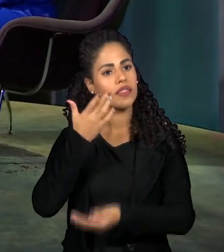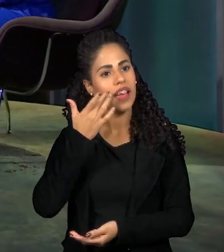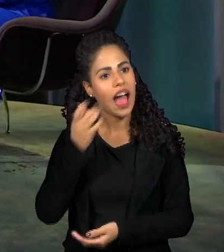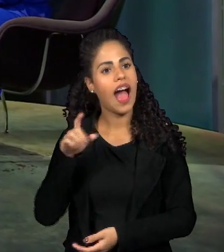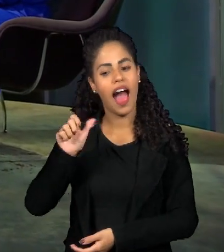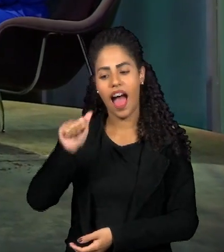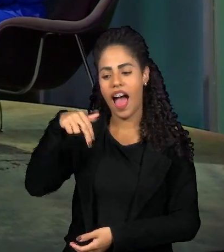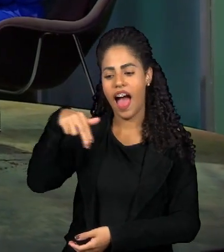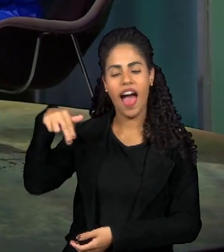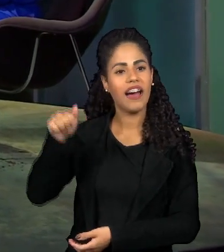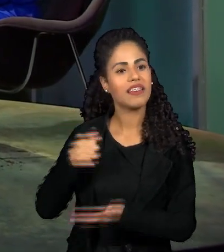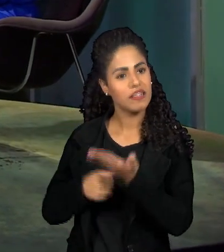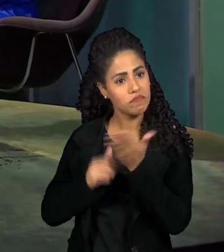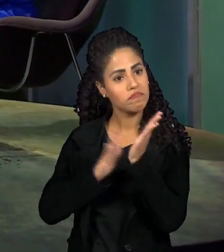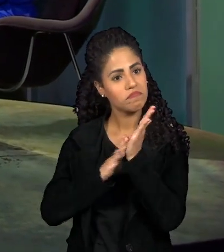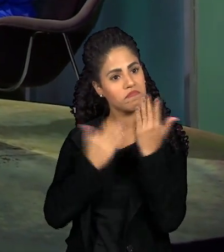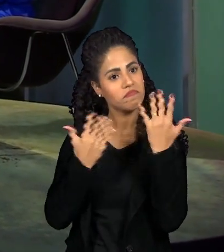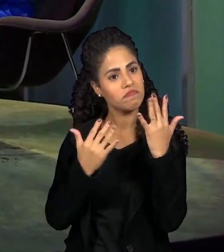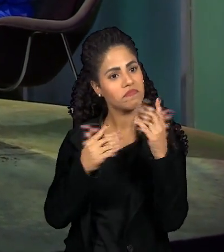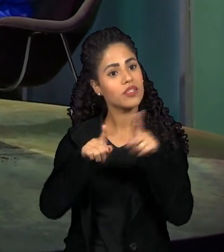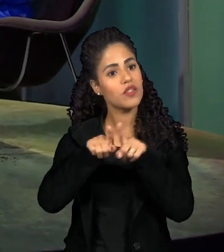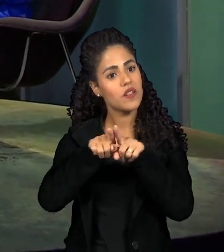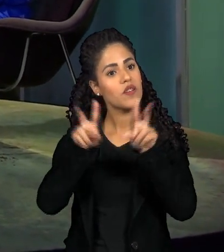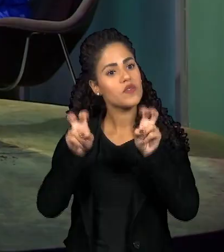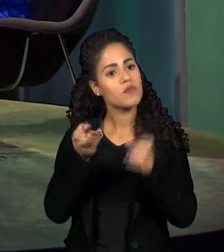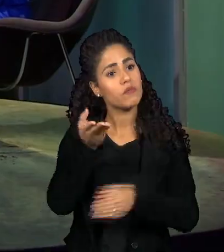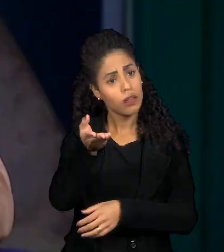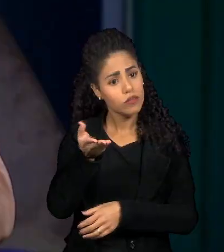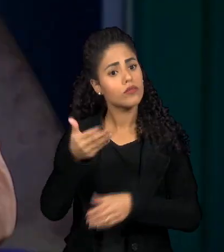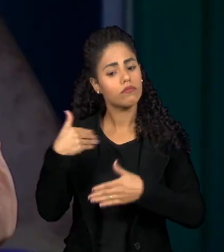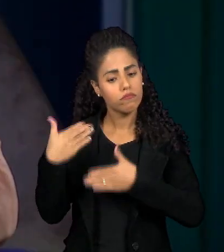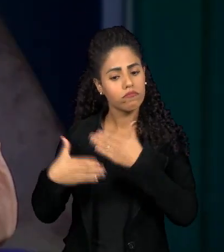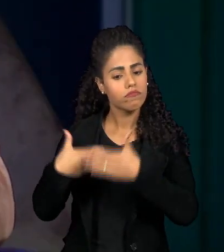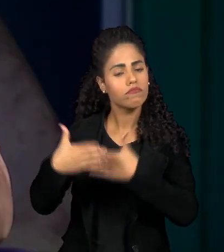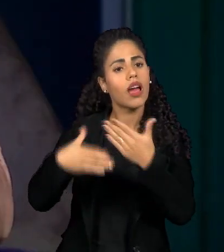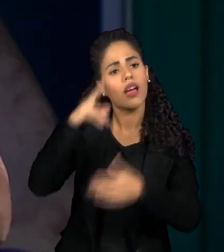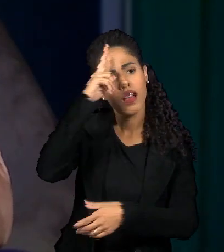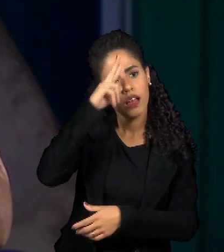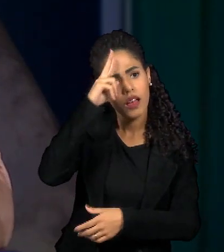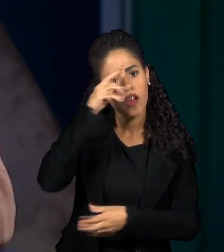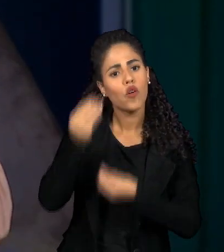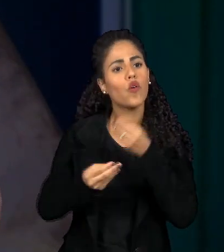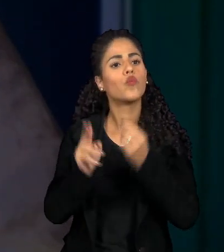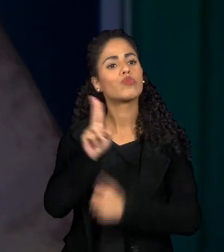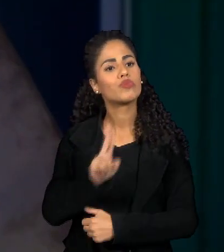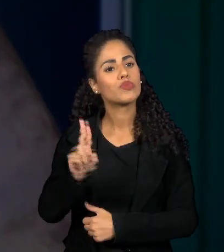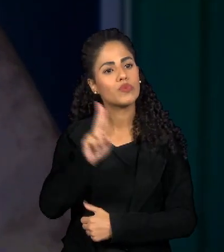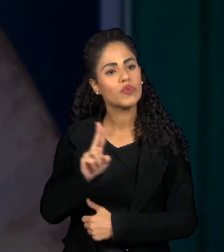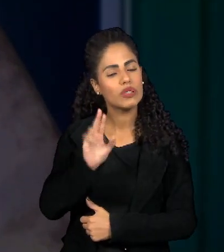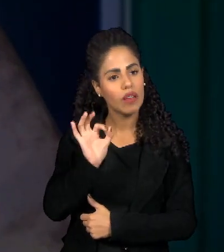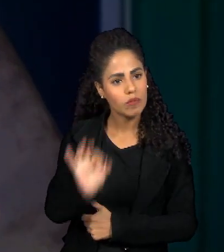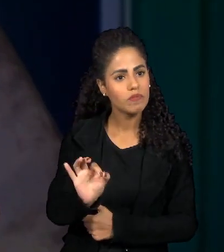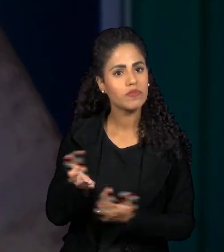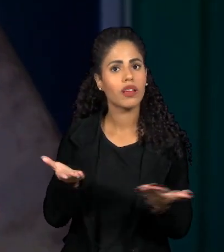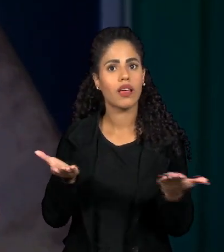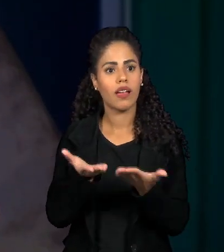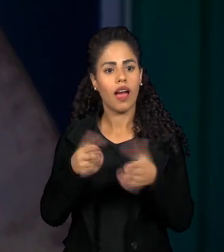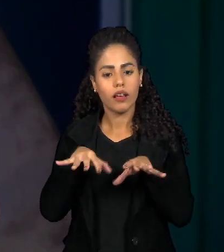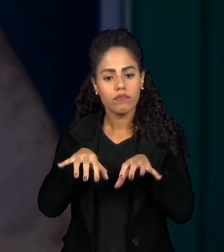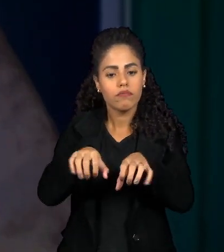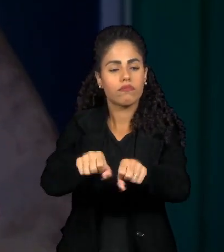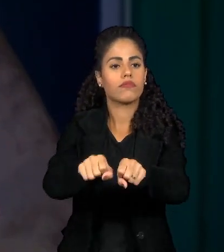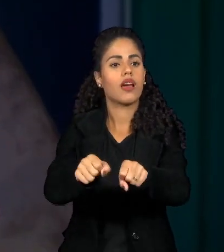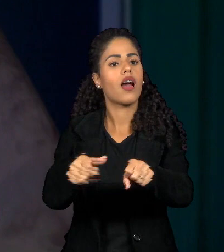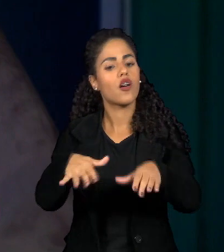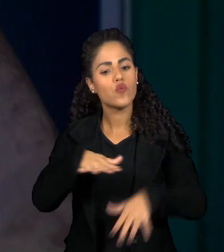doutora Ana Lívia Ribeiro, que trata justamente dessa trajetória histórica, né, do uso e da apropriação